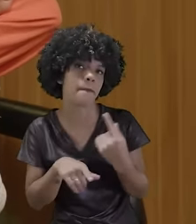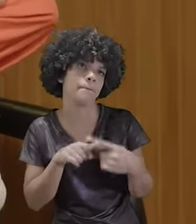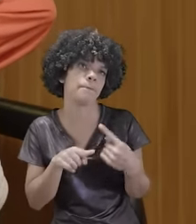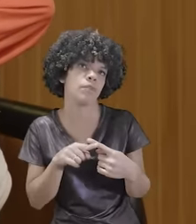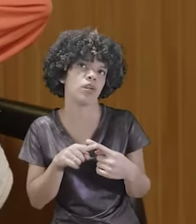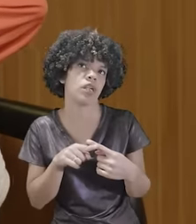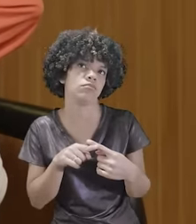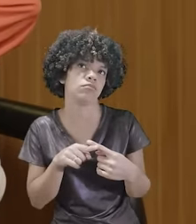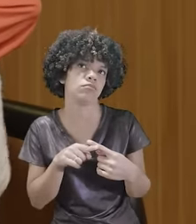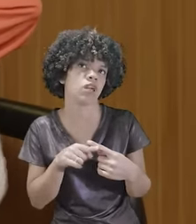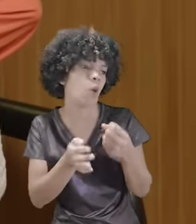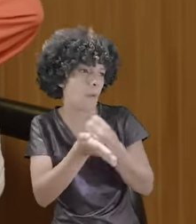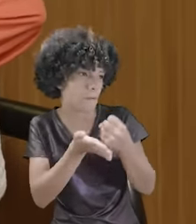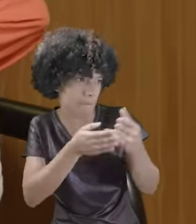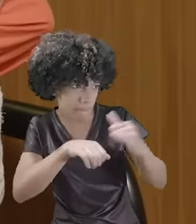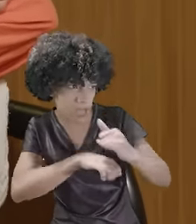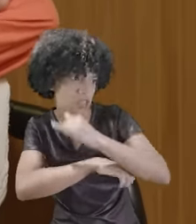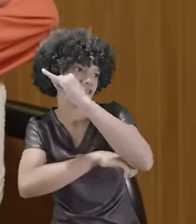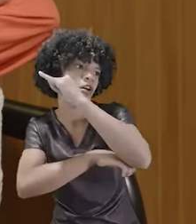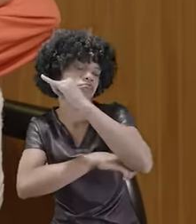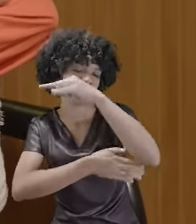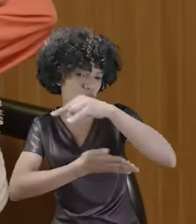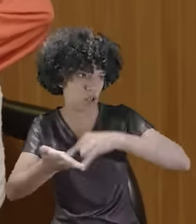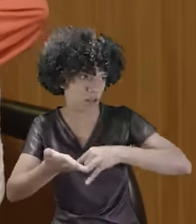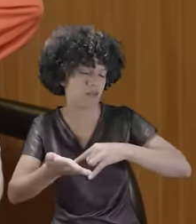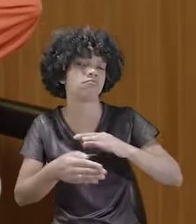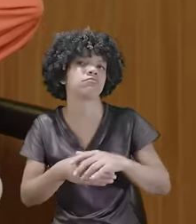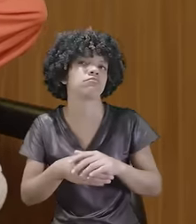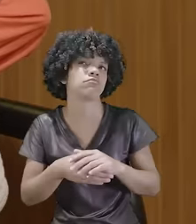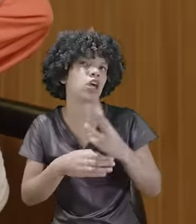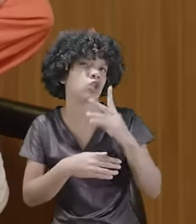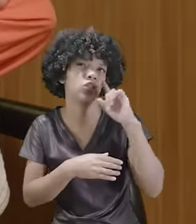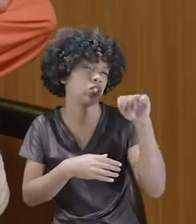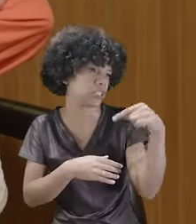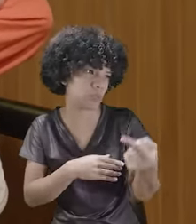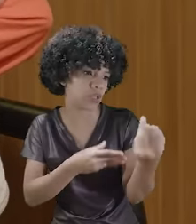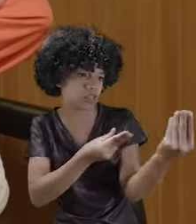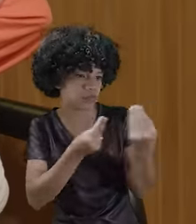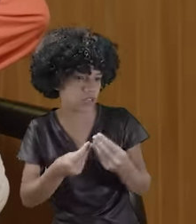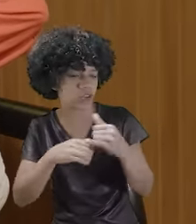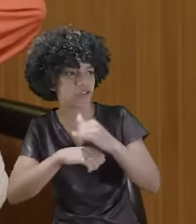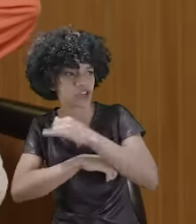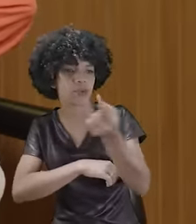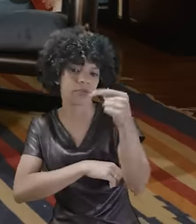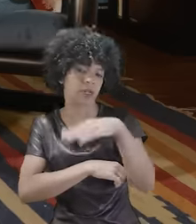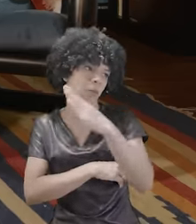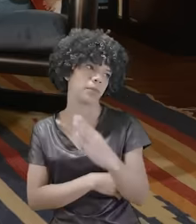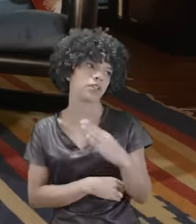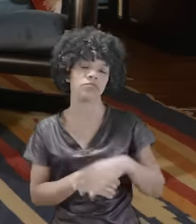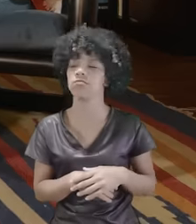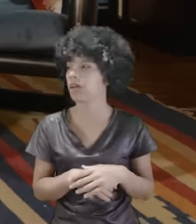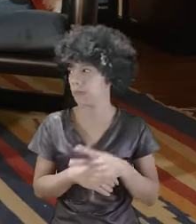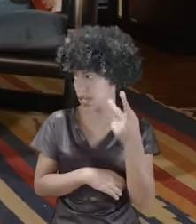porque ela leva o um passaporte entregou depois de três dias e a gente pegou e viajamos para cá